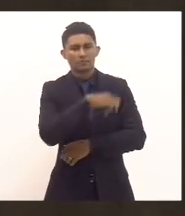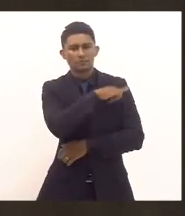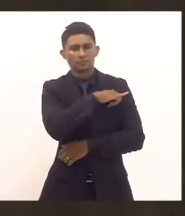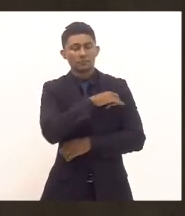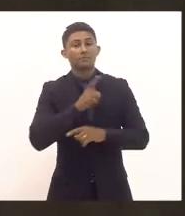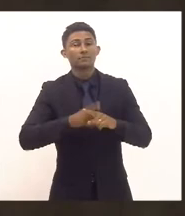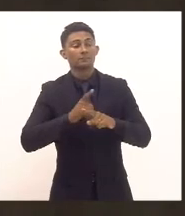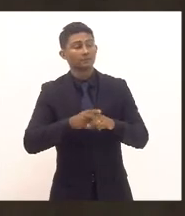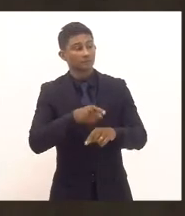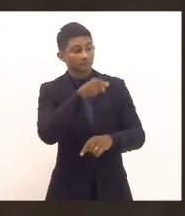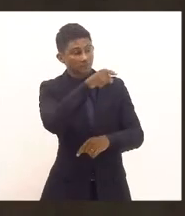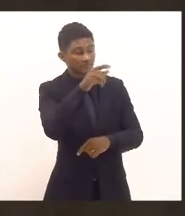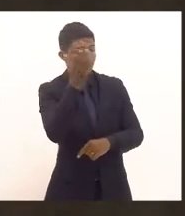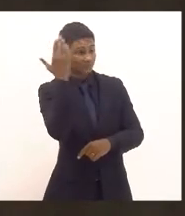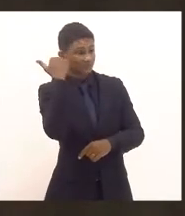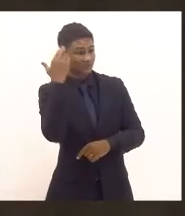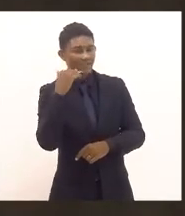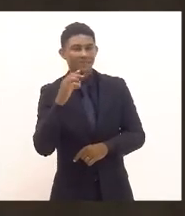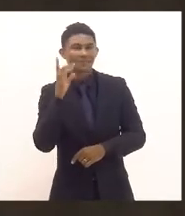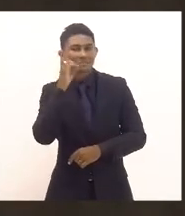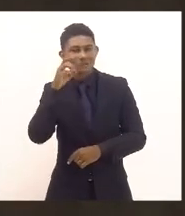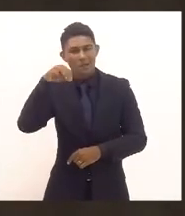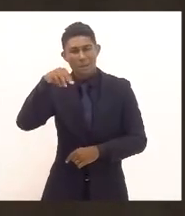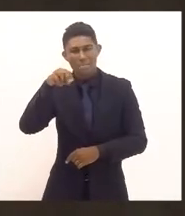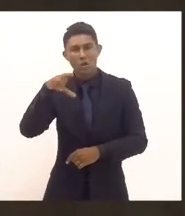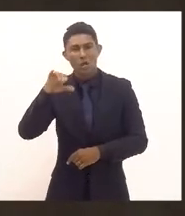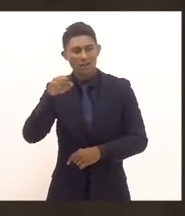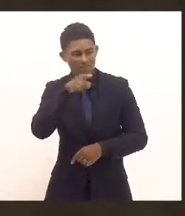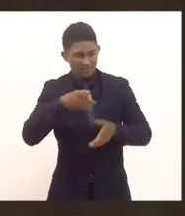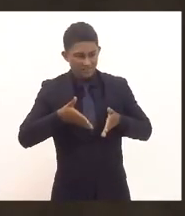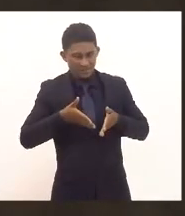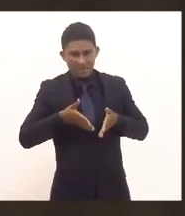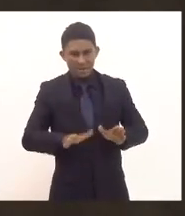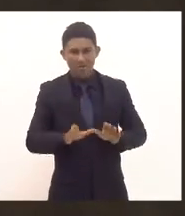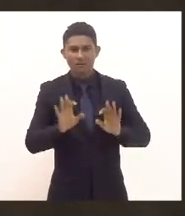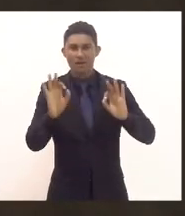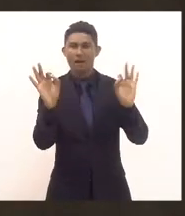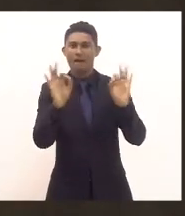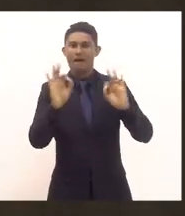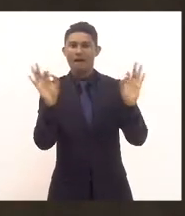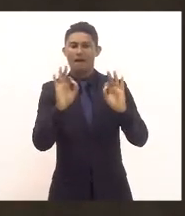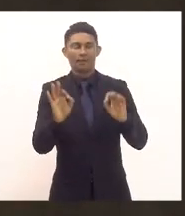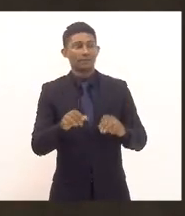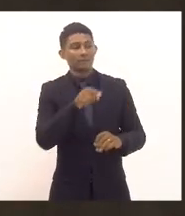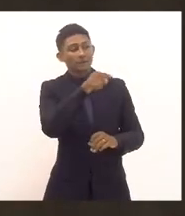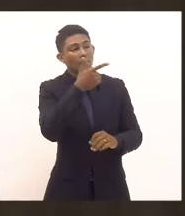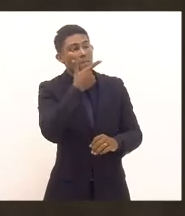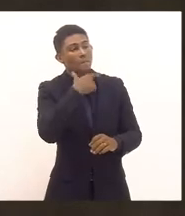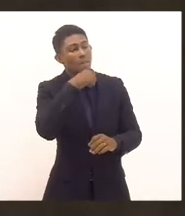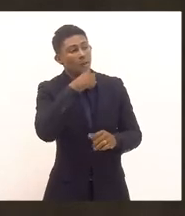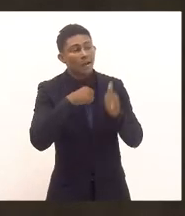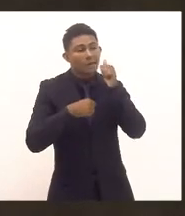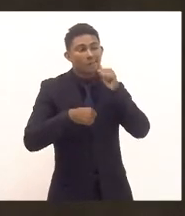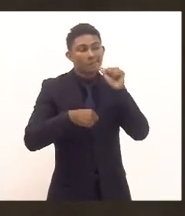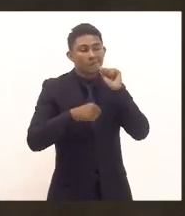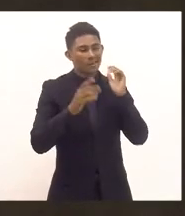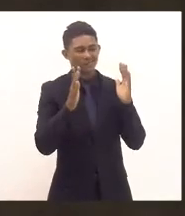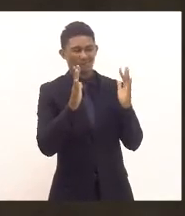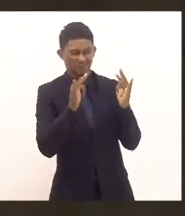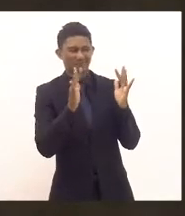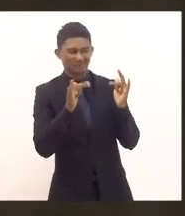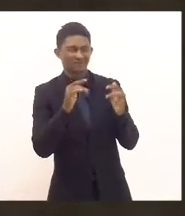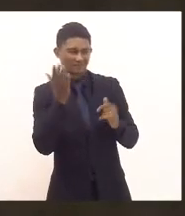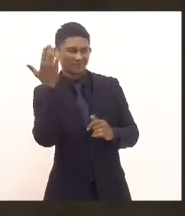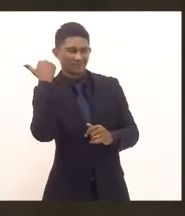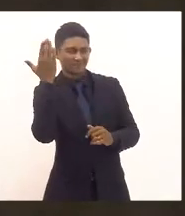ainda não nascida e quando seus pais ainda namoravam o deputado